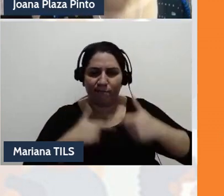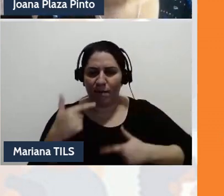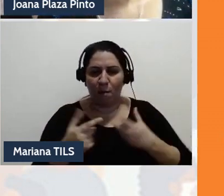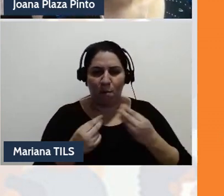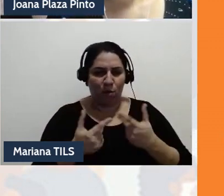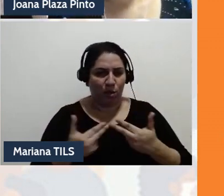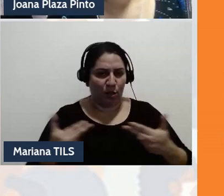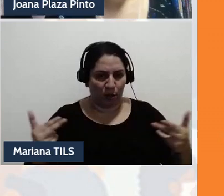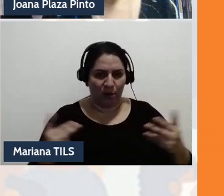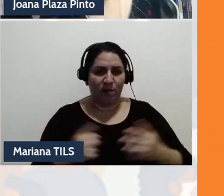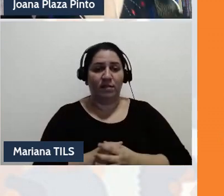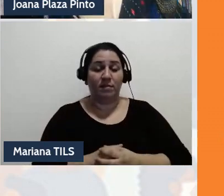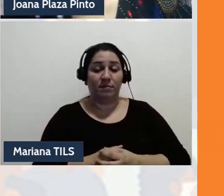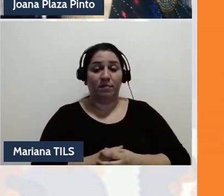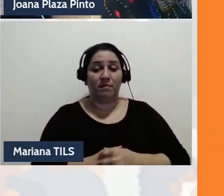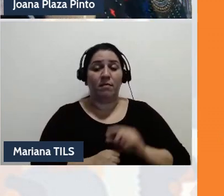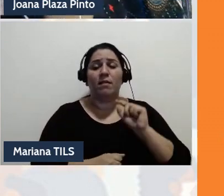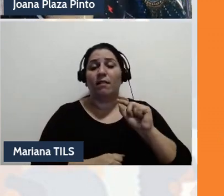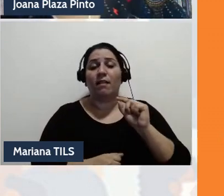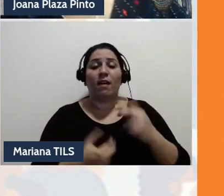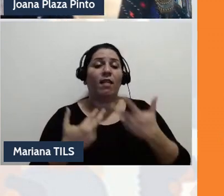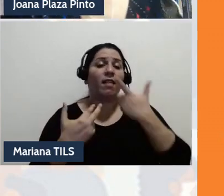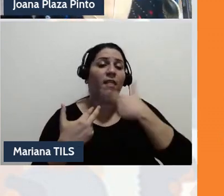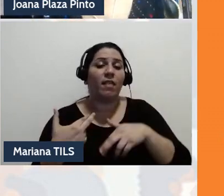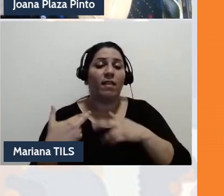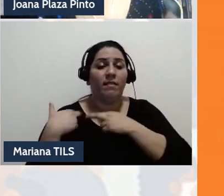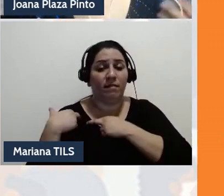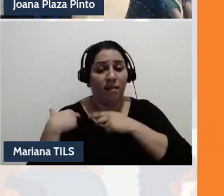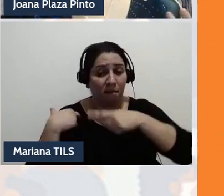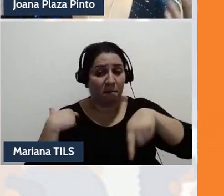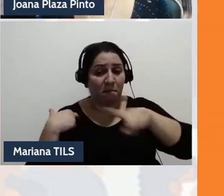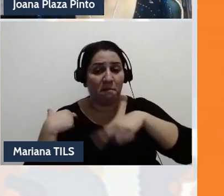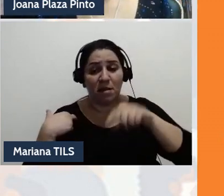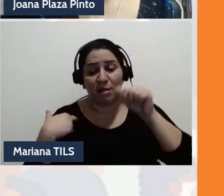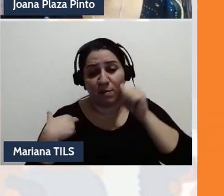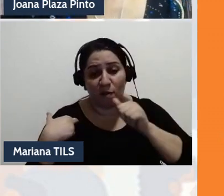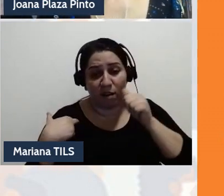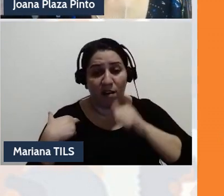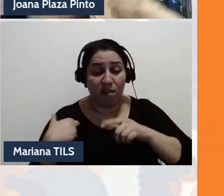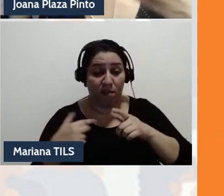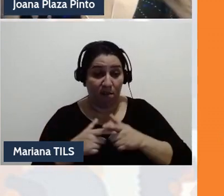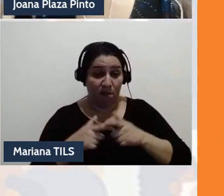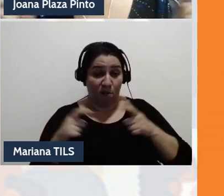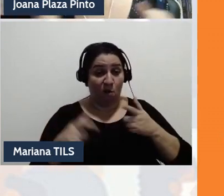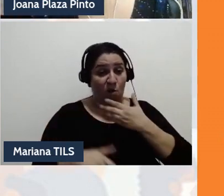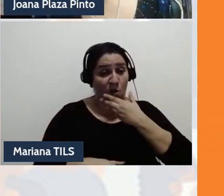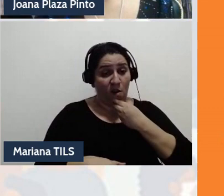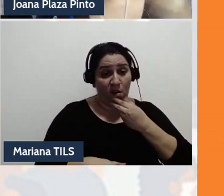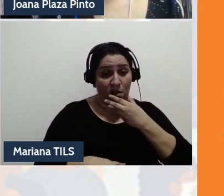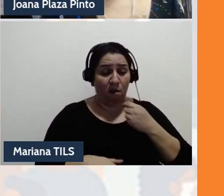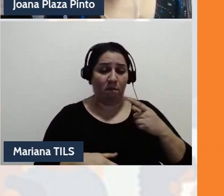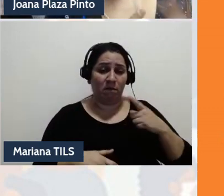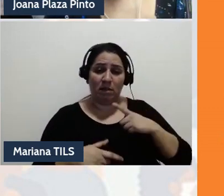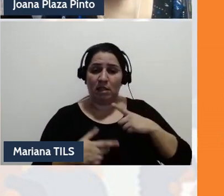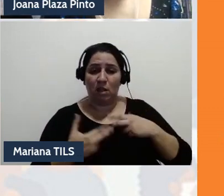Muitos. Para quem? Para as mulheres. Os homens tinham suas terapias, seus